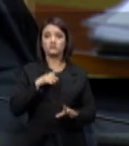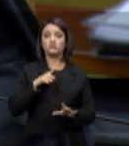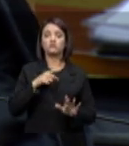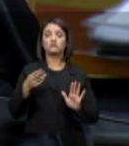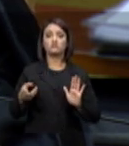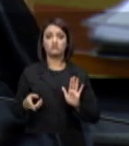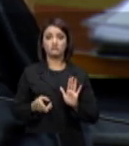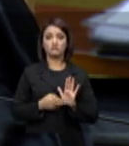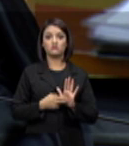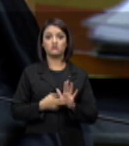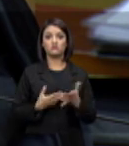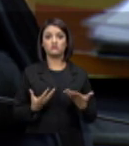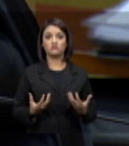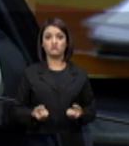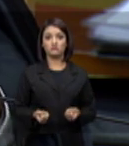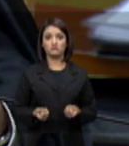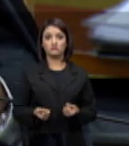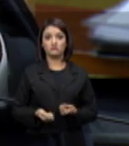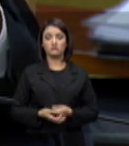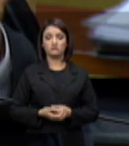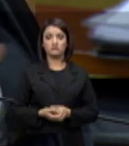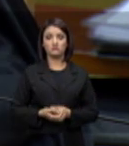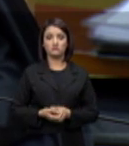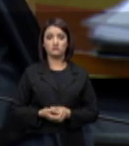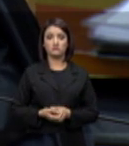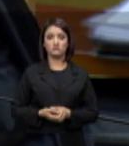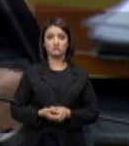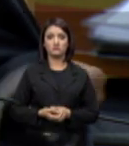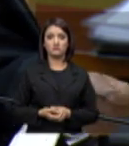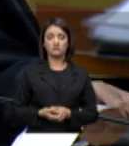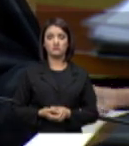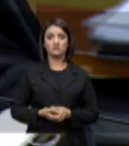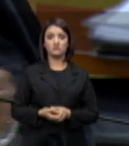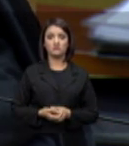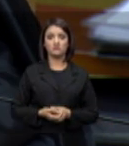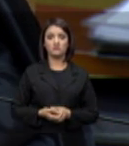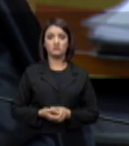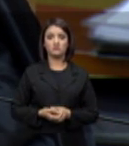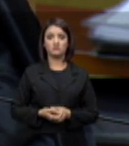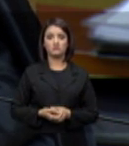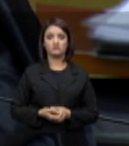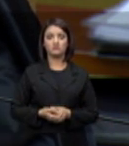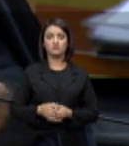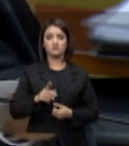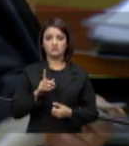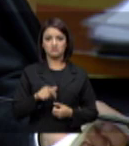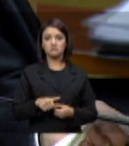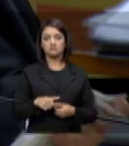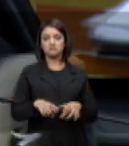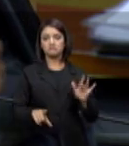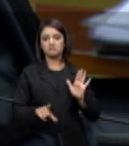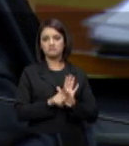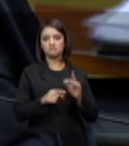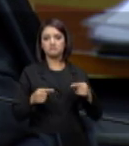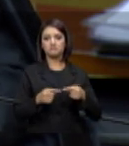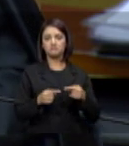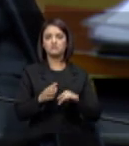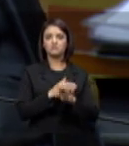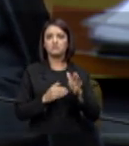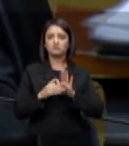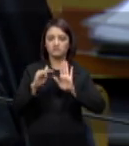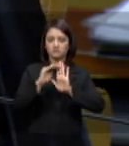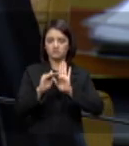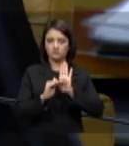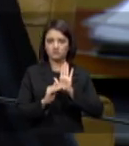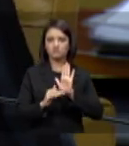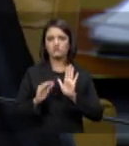a a legitimidade e a pertinência das medidas tomadas